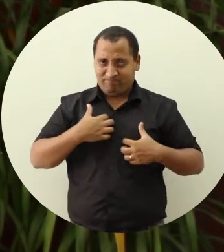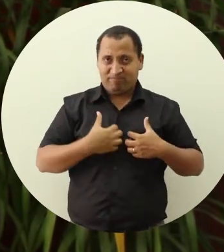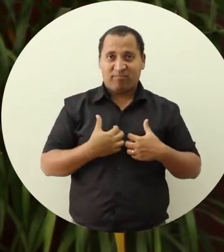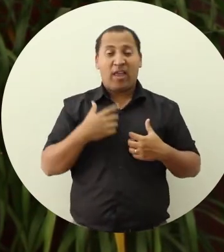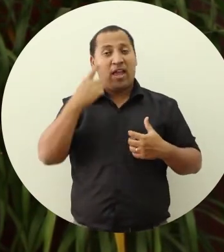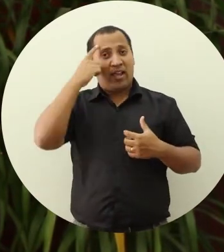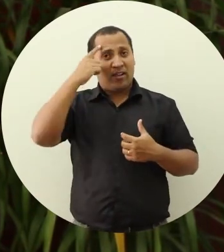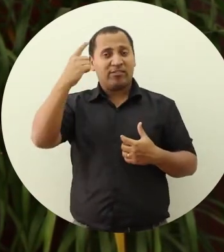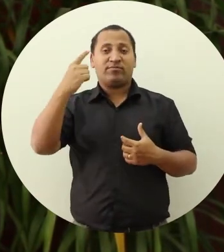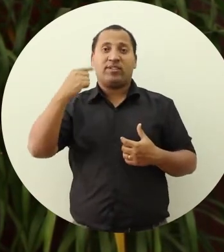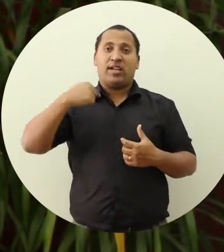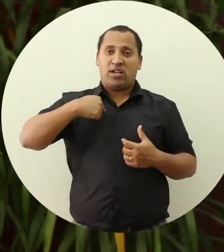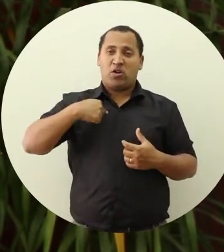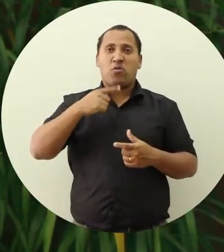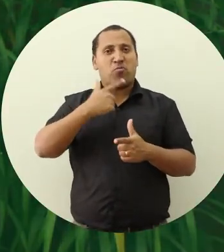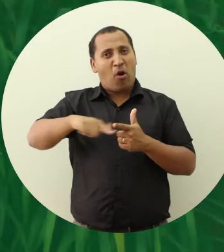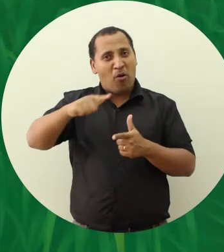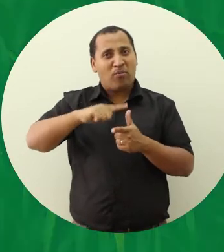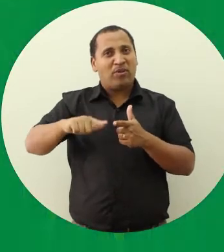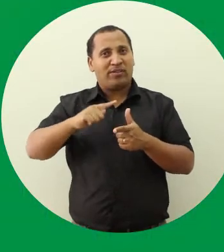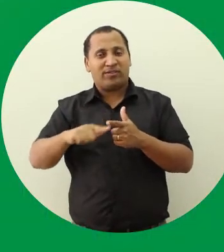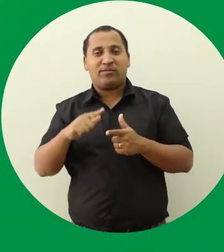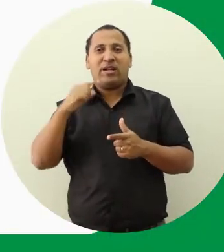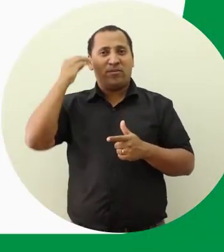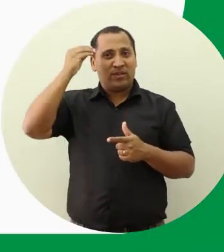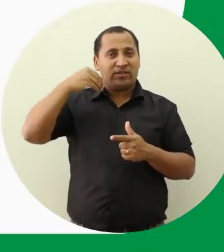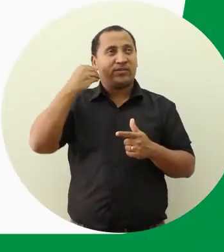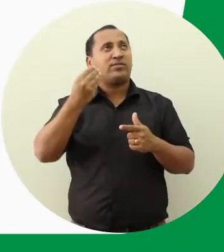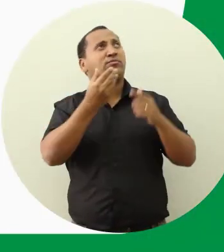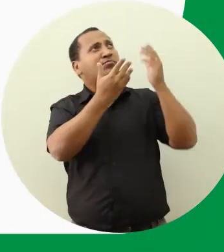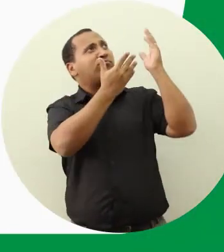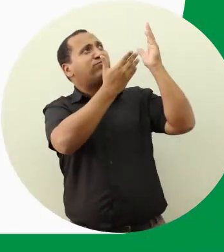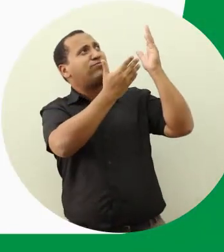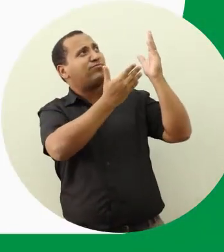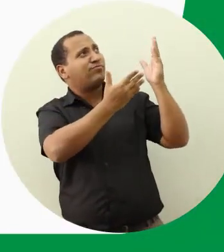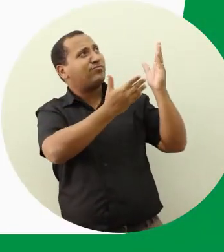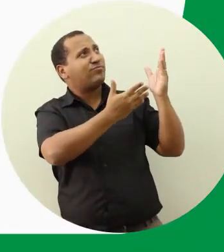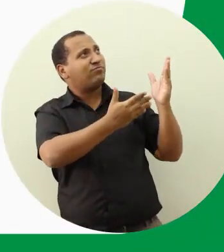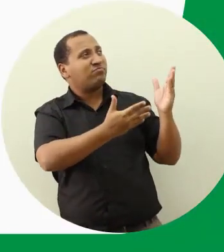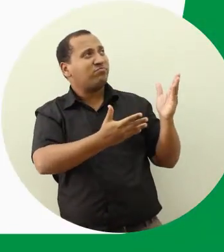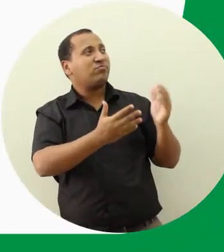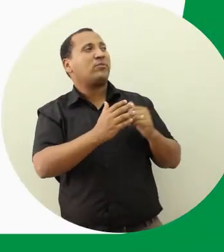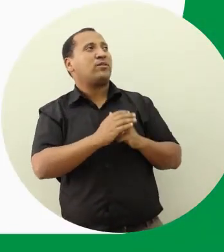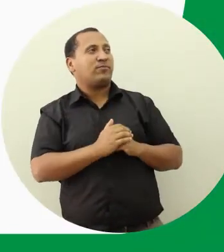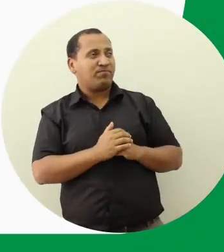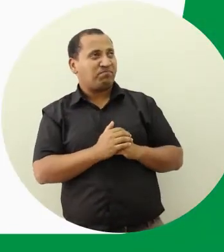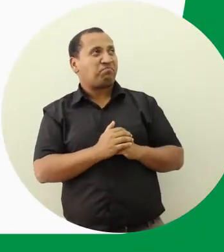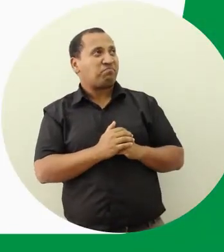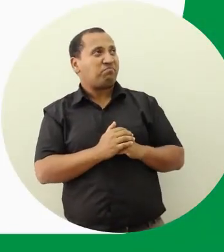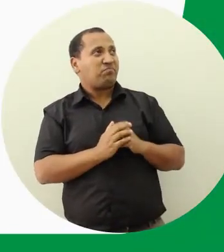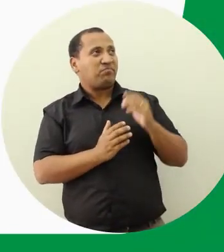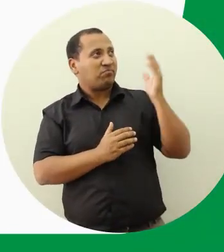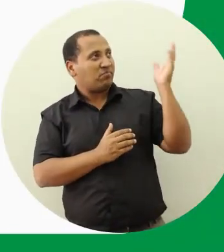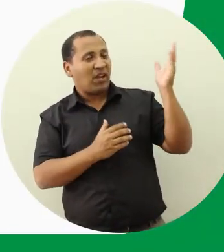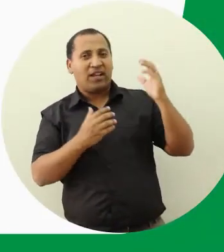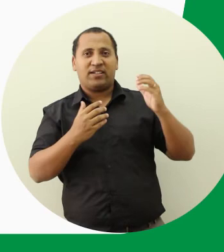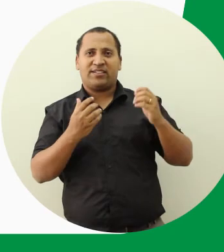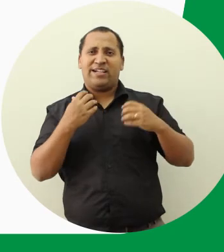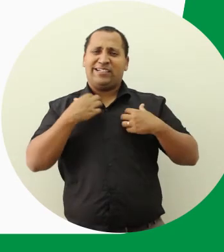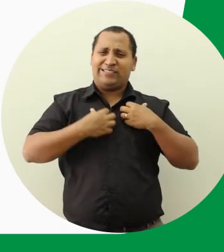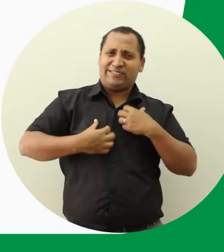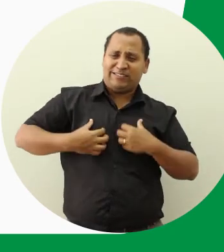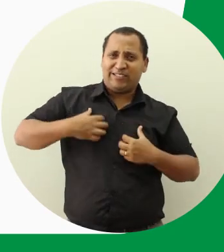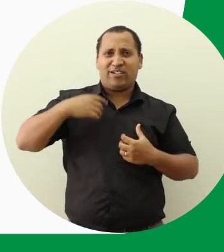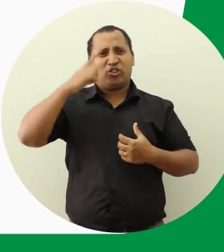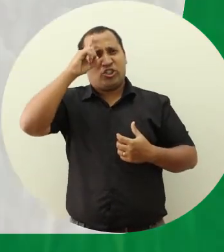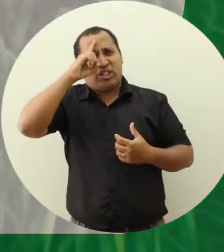paciente que leva a ele a ter problemas psiquiátricos, tipo transtorno de depressão, que é o mais frequente, um transtorno de ansiedade ou até mesmo